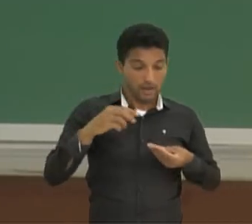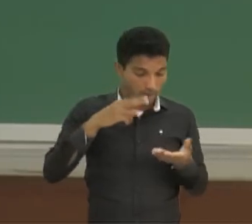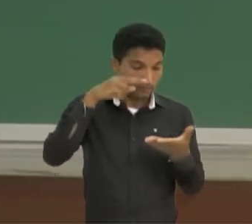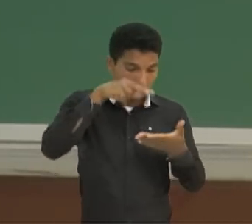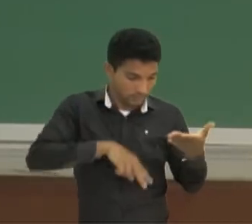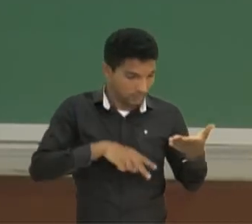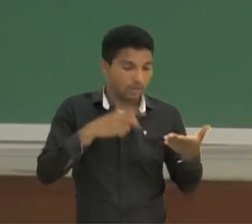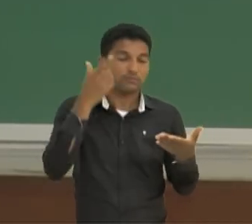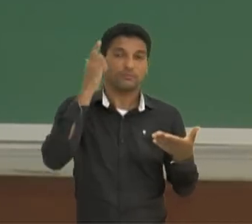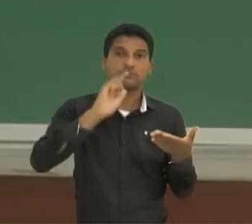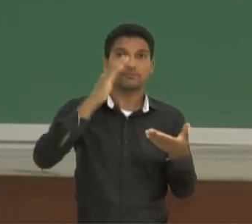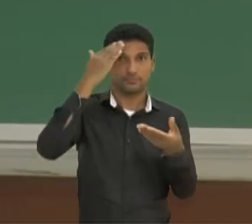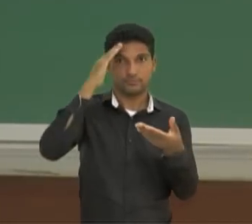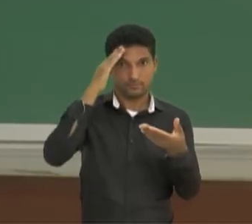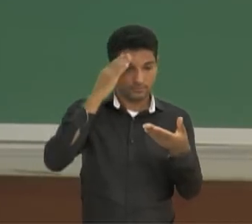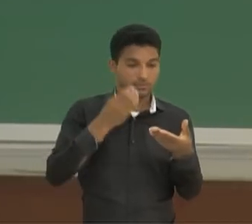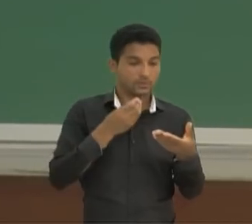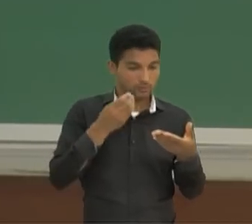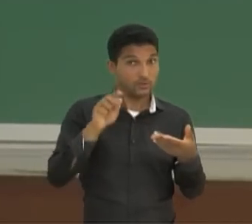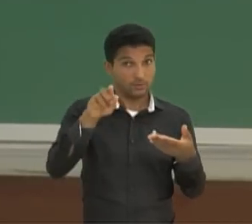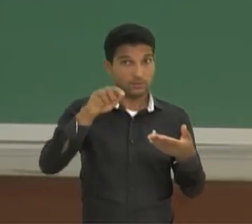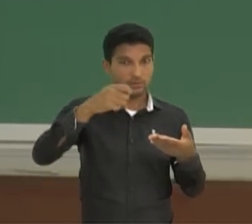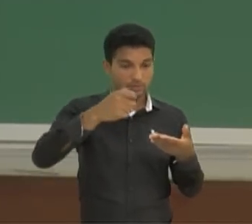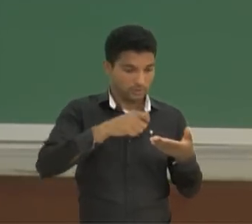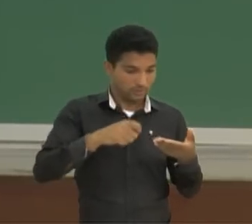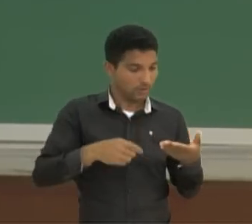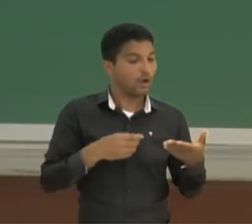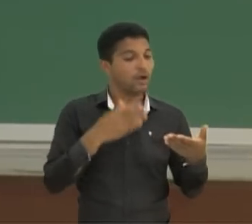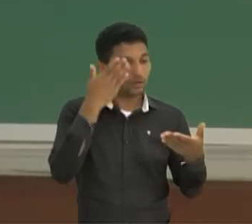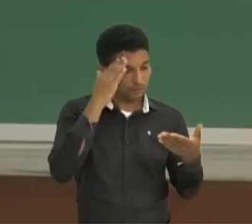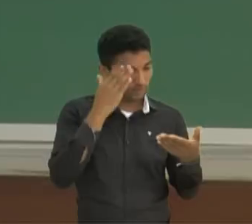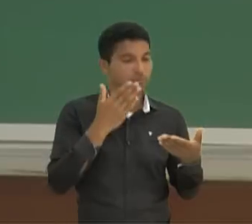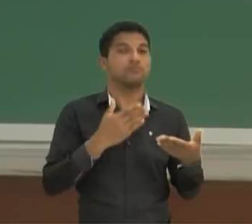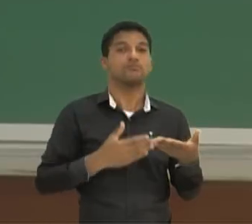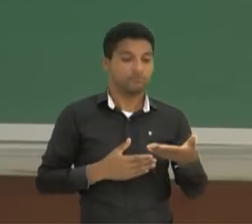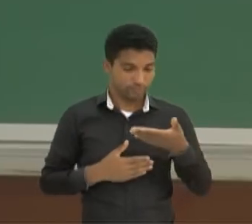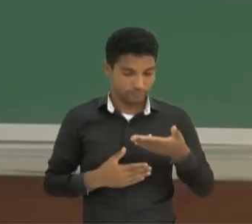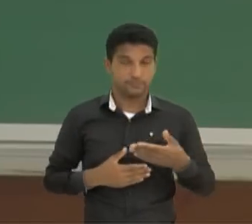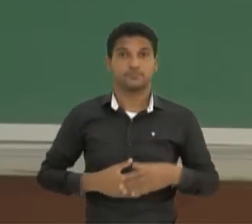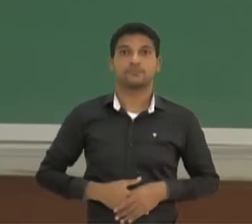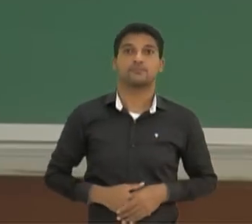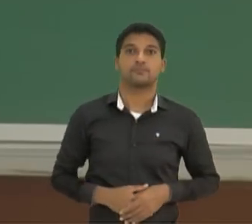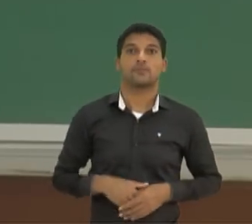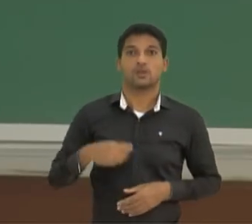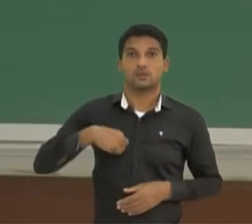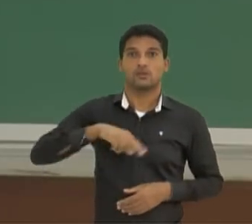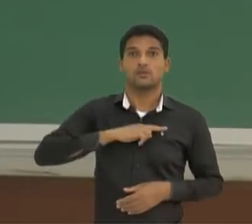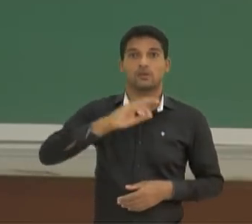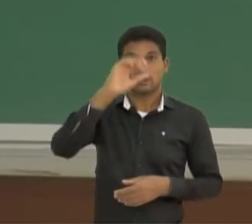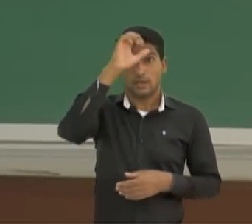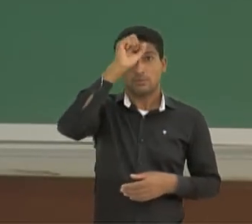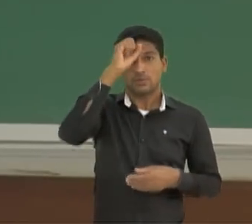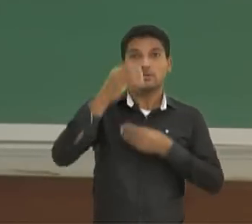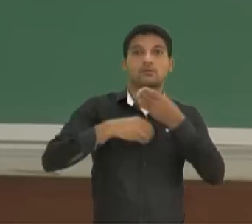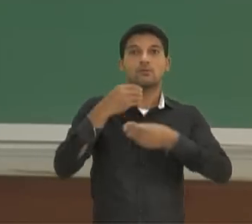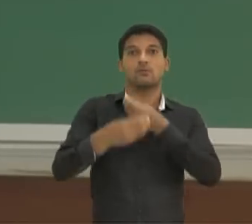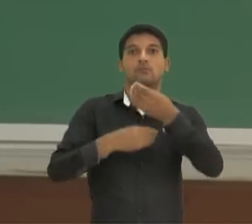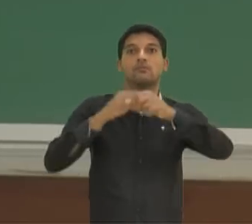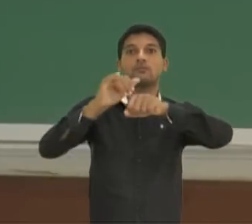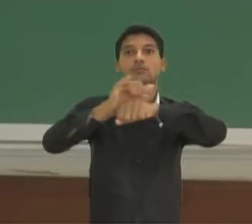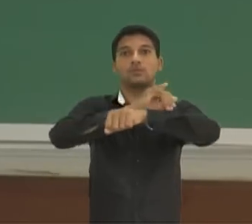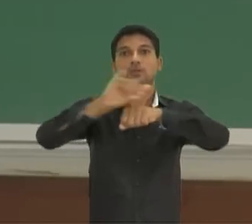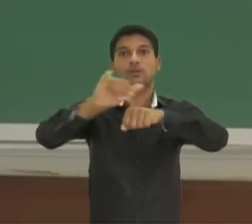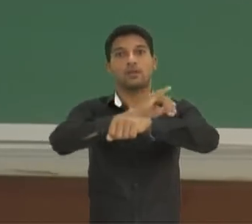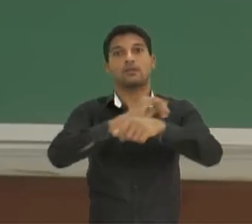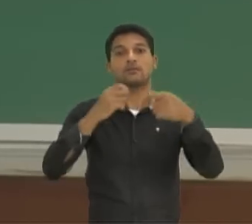ali a forma como eu escrevi as palavras ali no texto, né? A gente só vai aprender treinando, né? Não é muito fácil